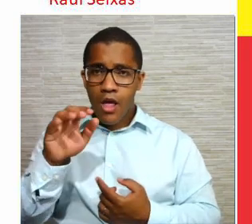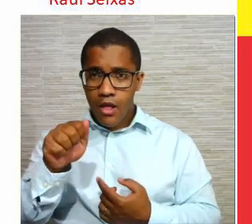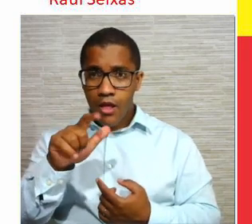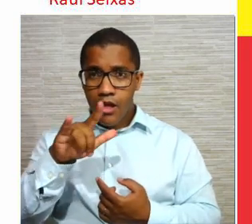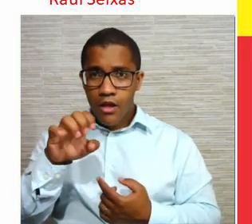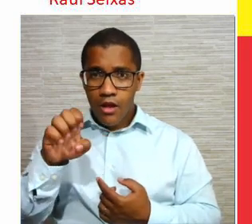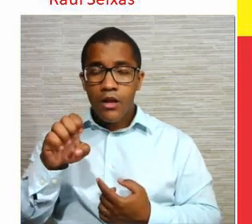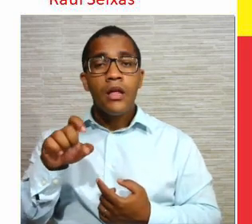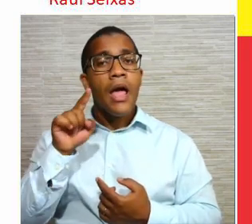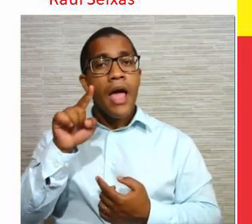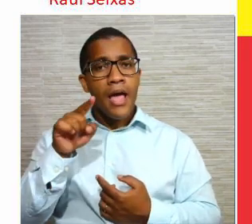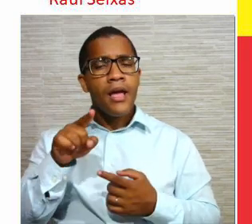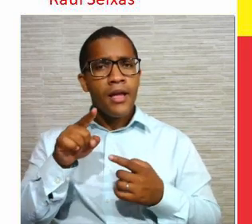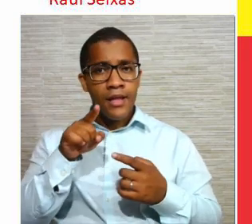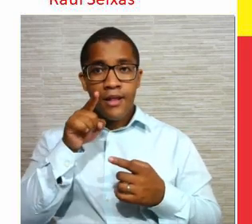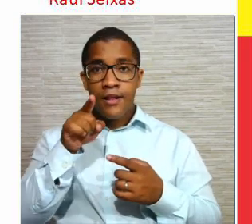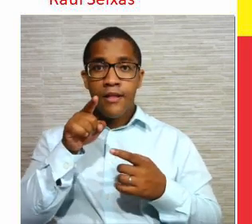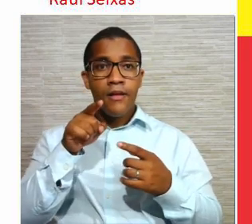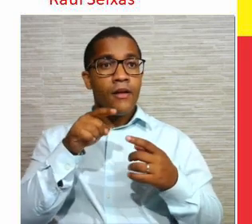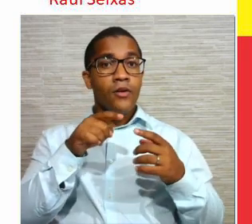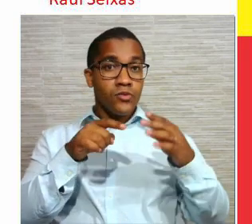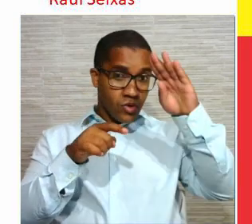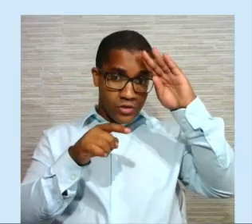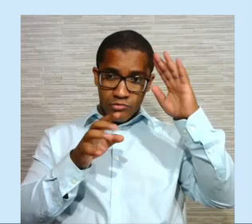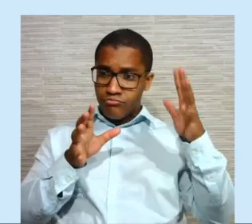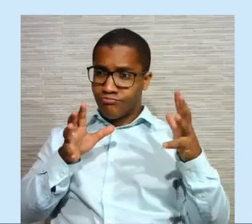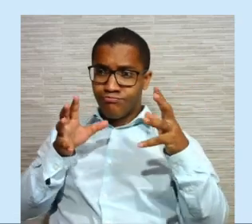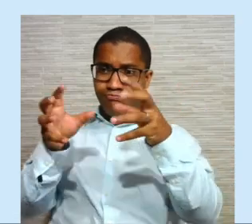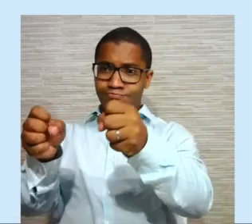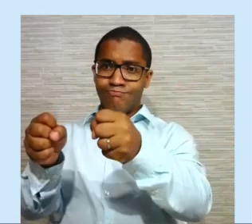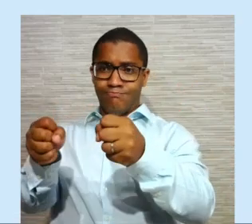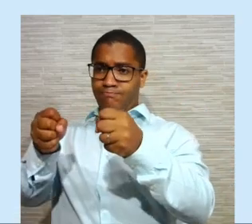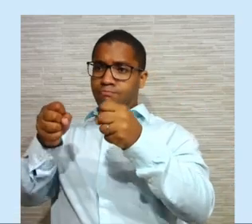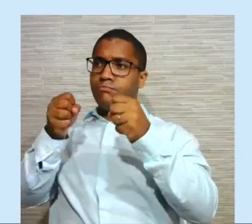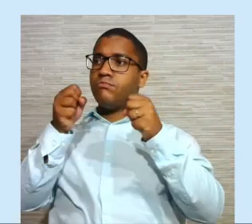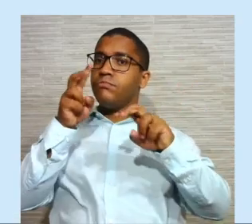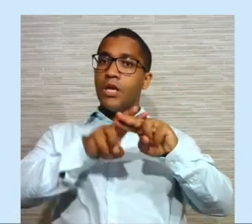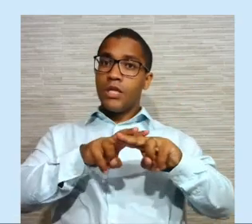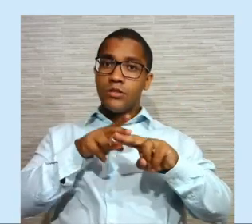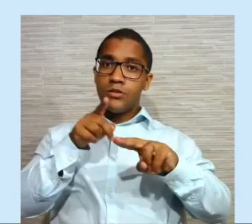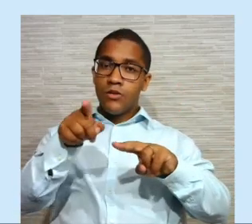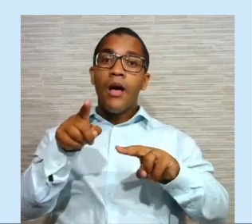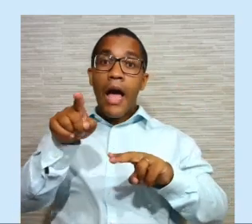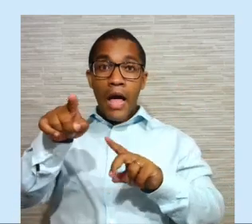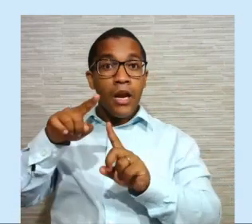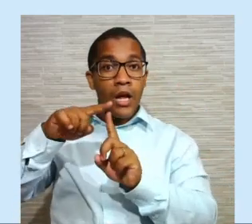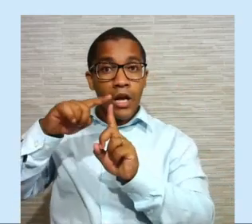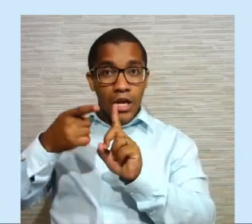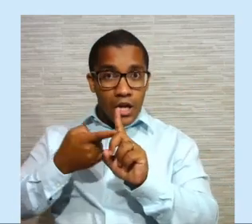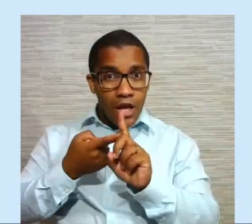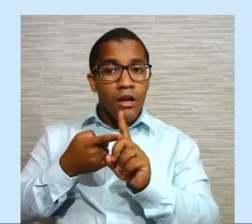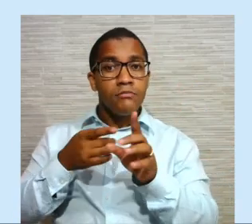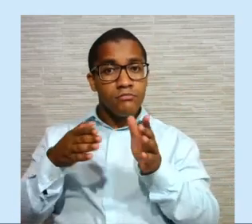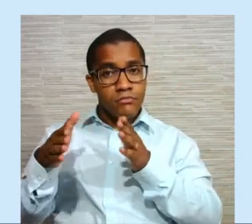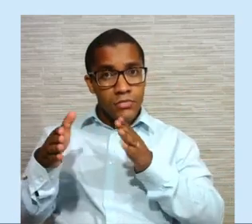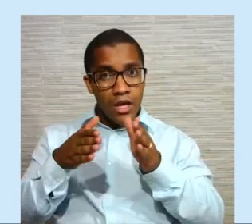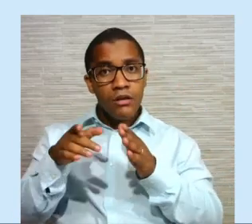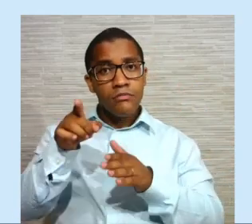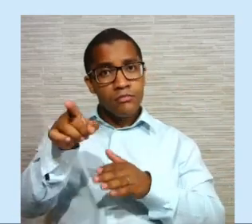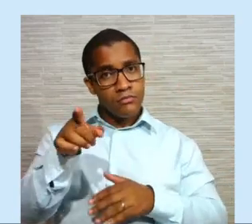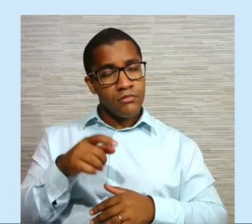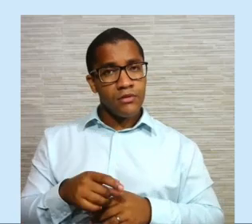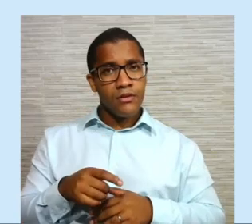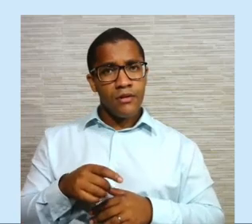mesmo foi uma artista que durante a ditadura ela foi presa, ela estava grávida, né, quando ela foi presa nesse período.